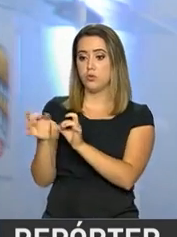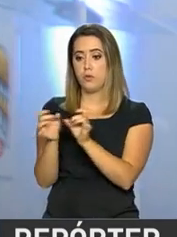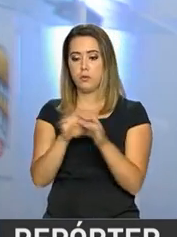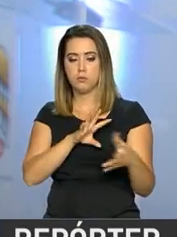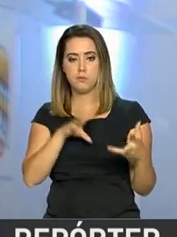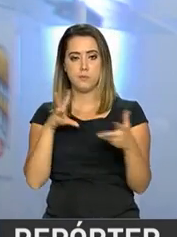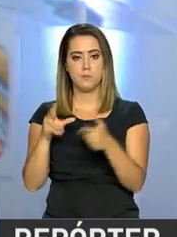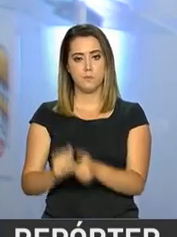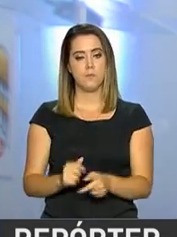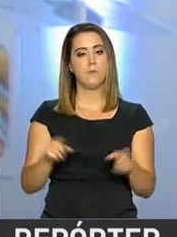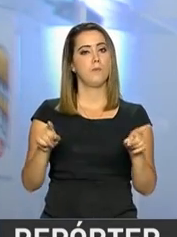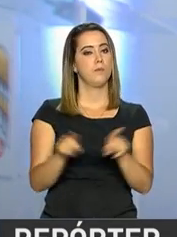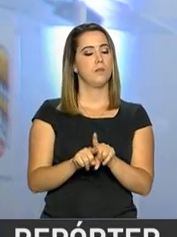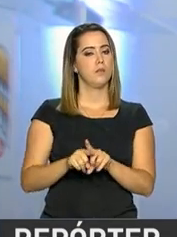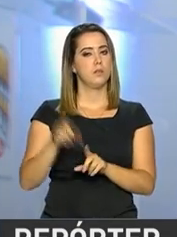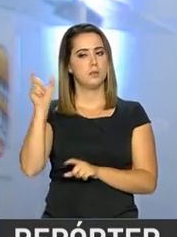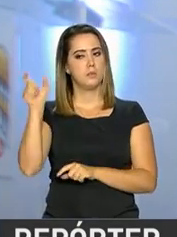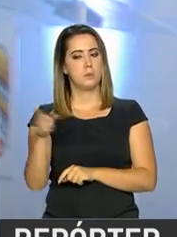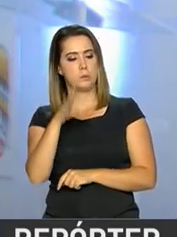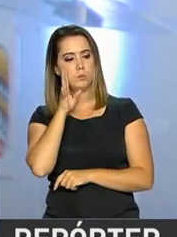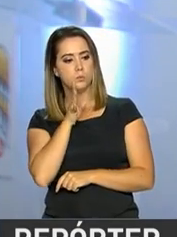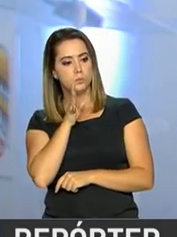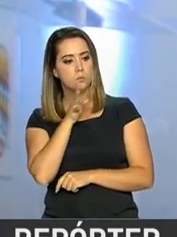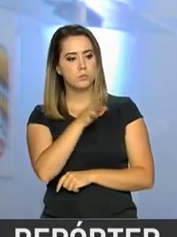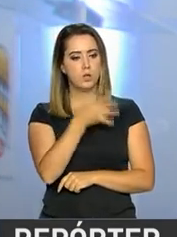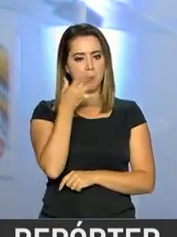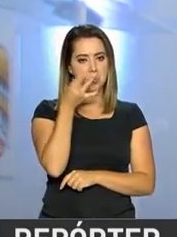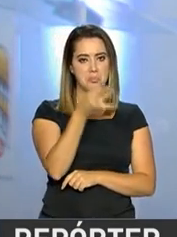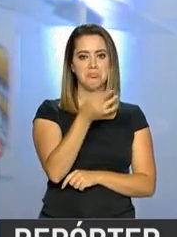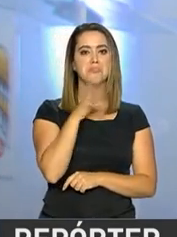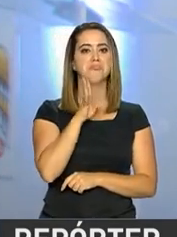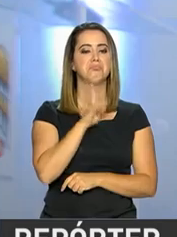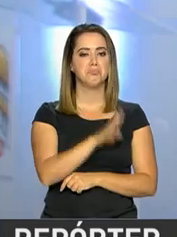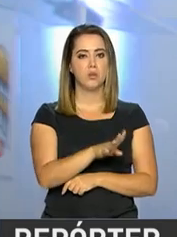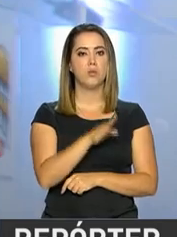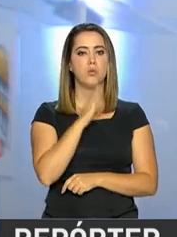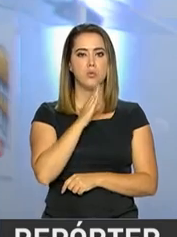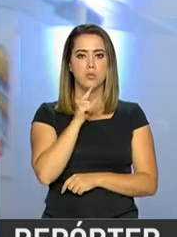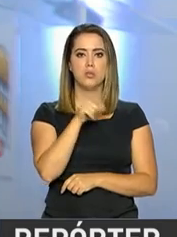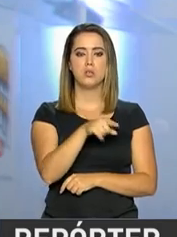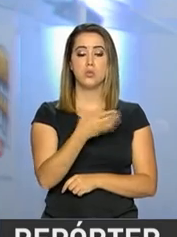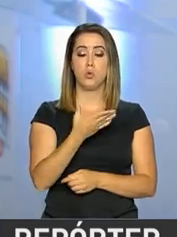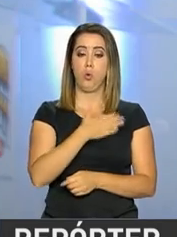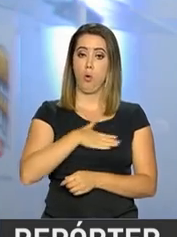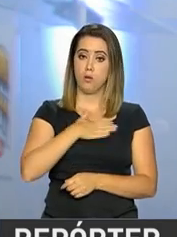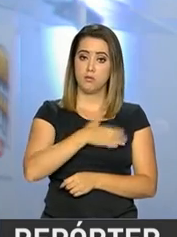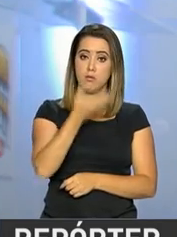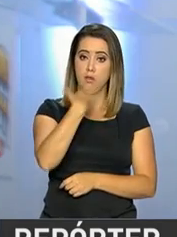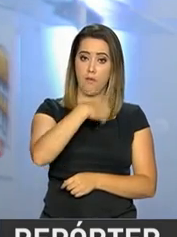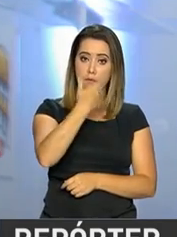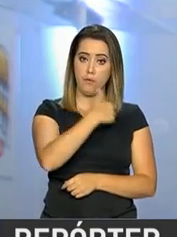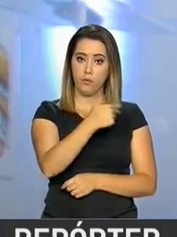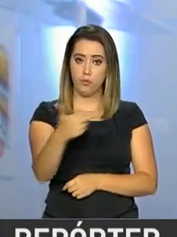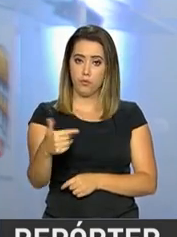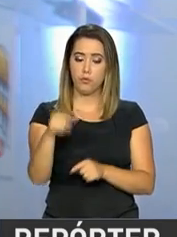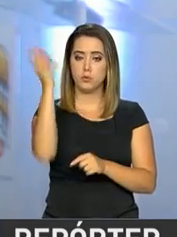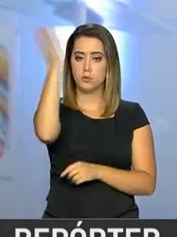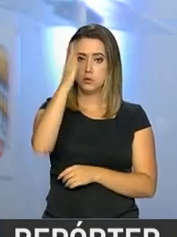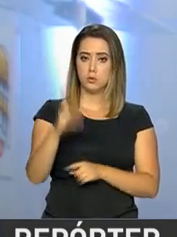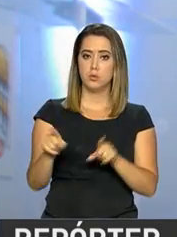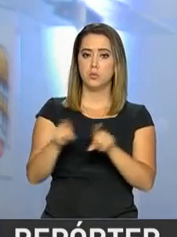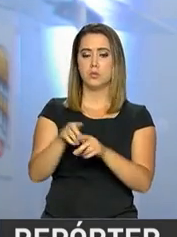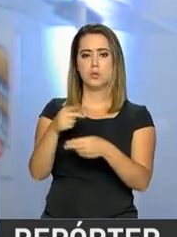mercado internacional. Os investidores árabes têm interesse especial pelas frutas brasileiras, produtos orgânicos,